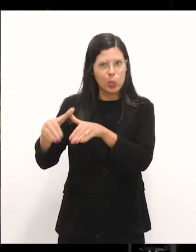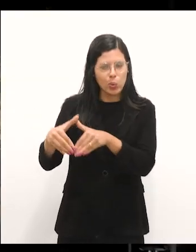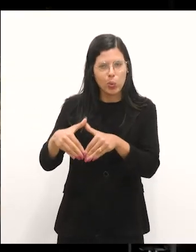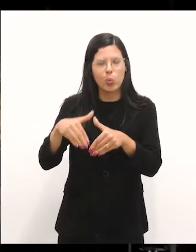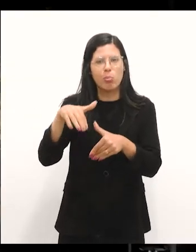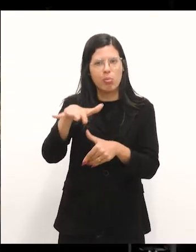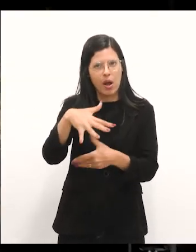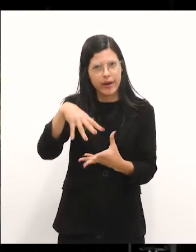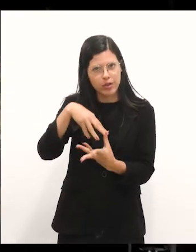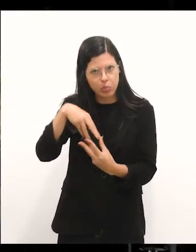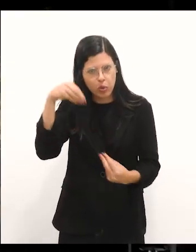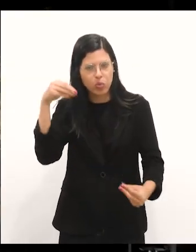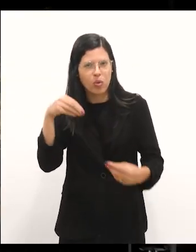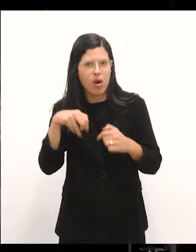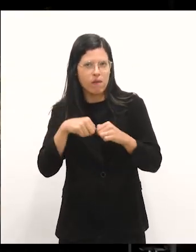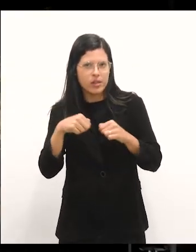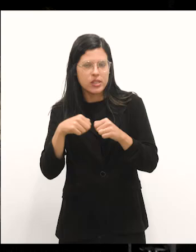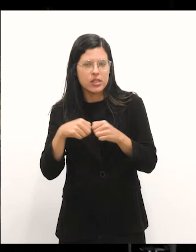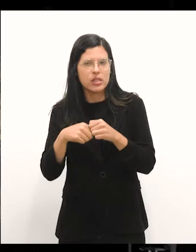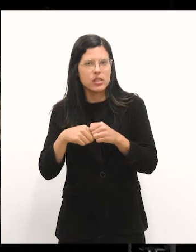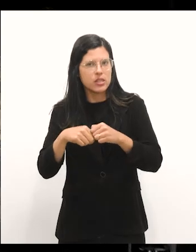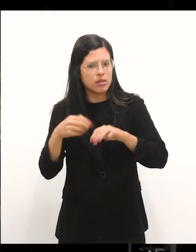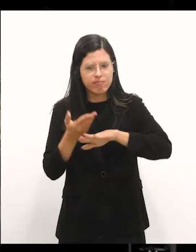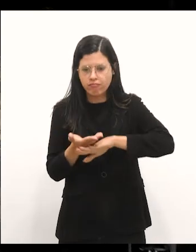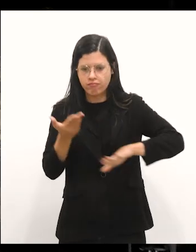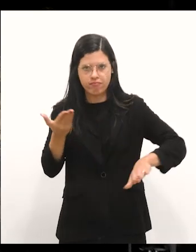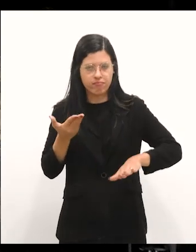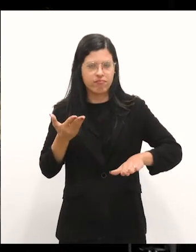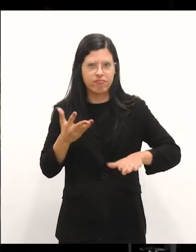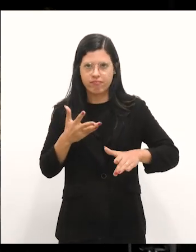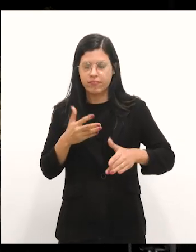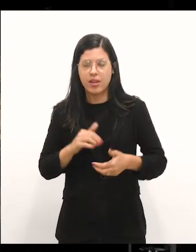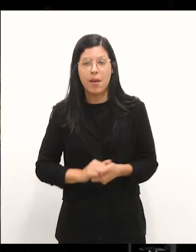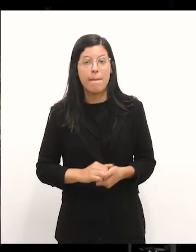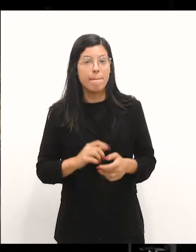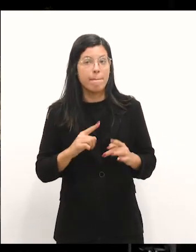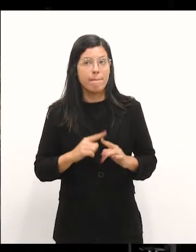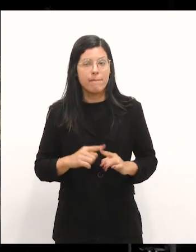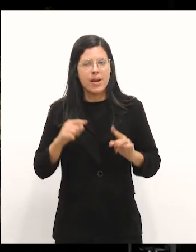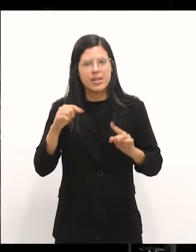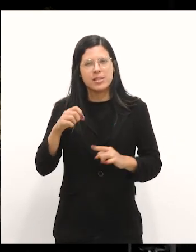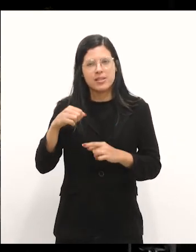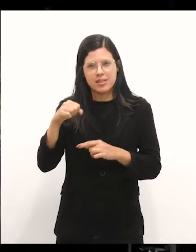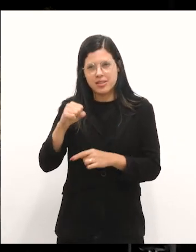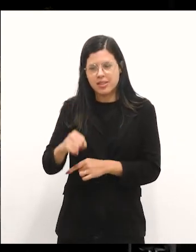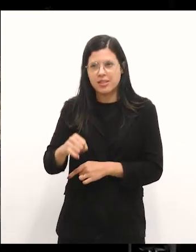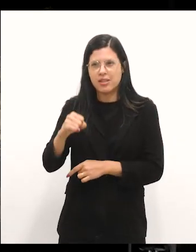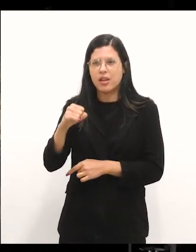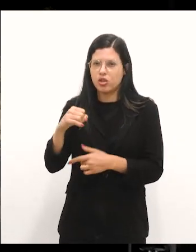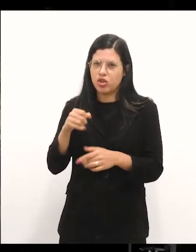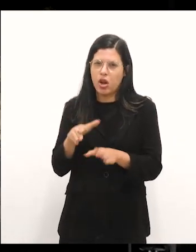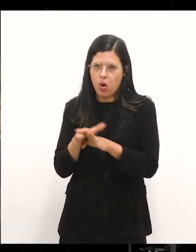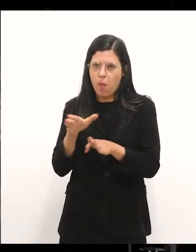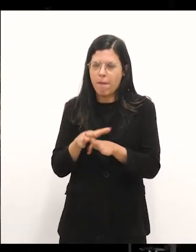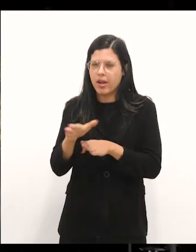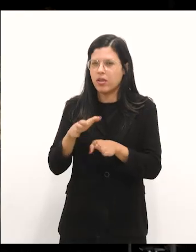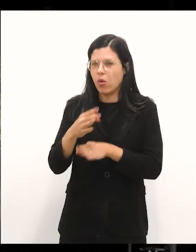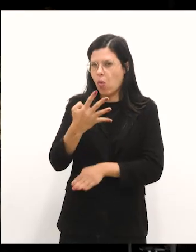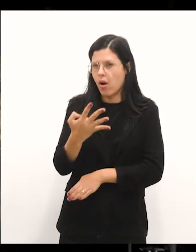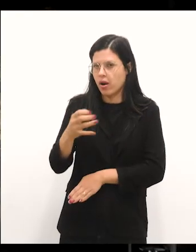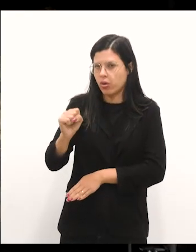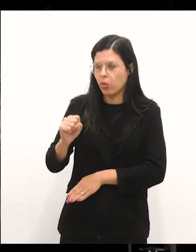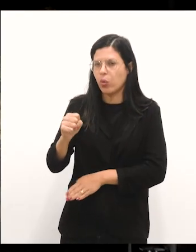fazer aquele desligamento. Mesmo assim, a gente recomenda para cremações de 48 a 72